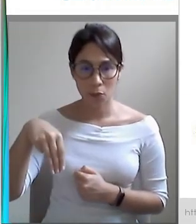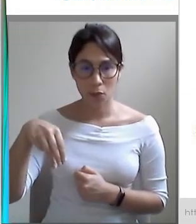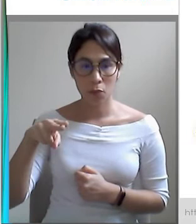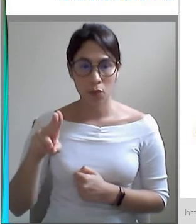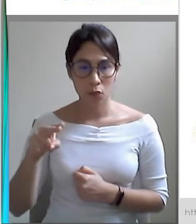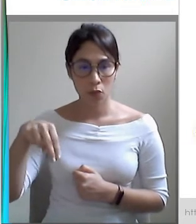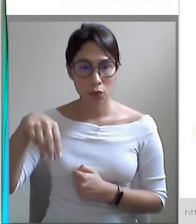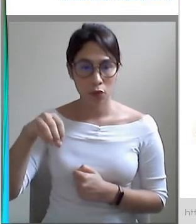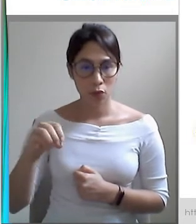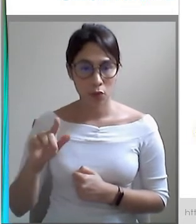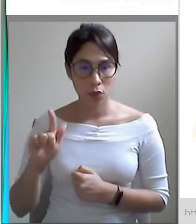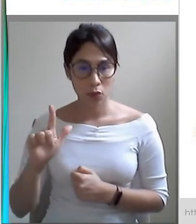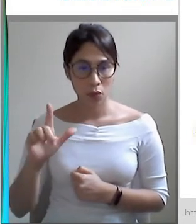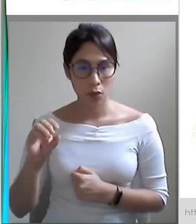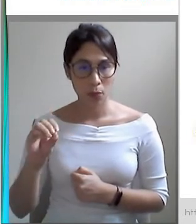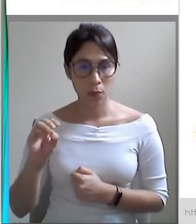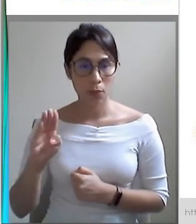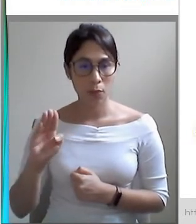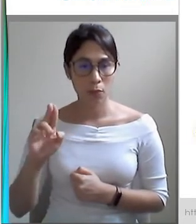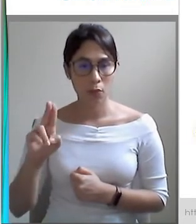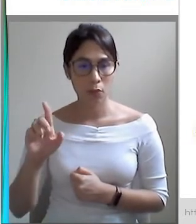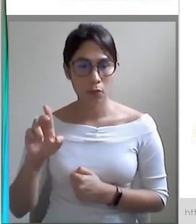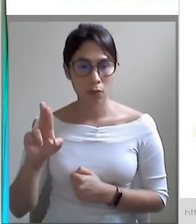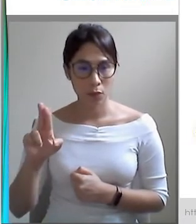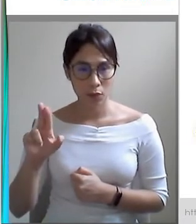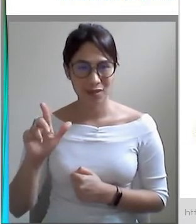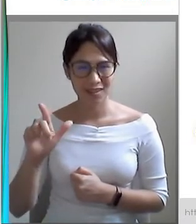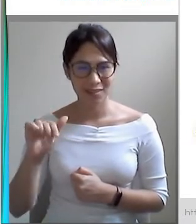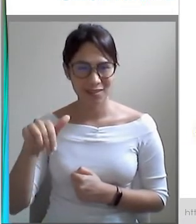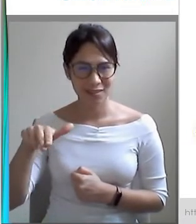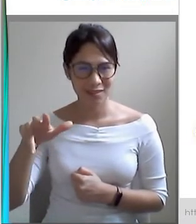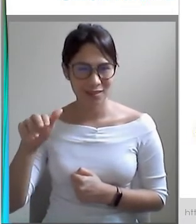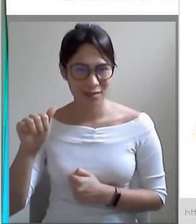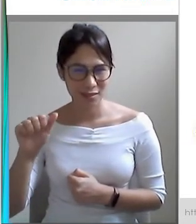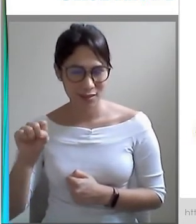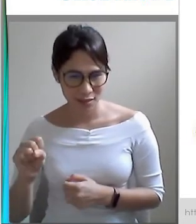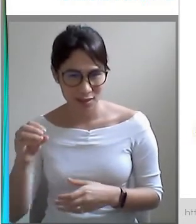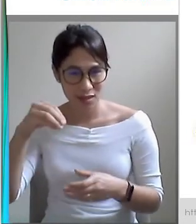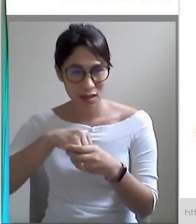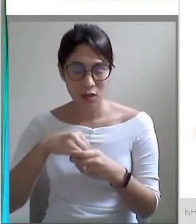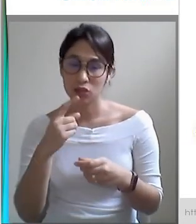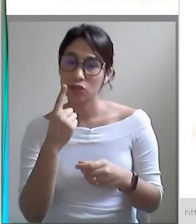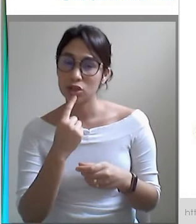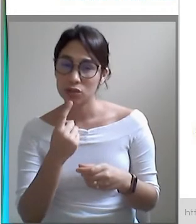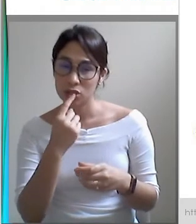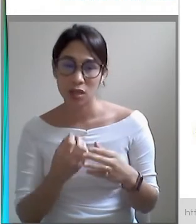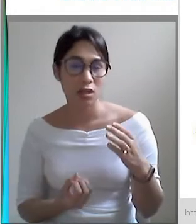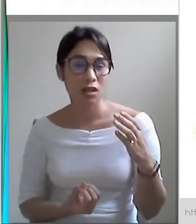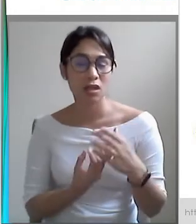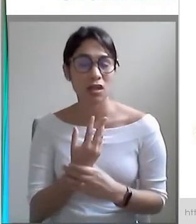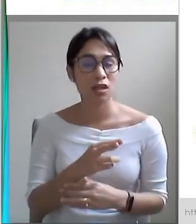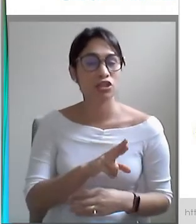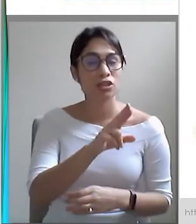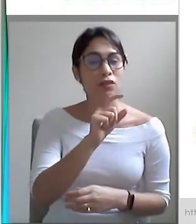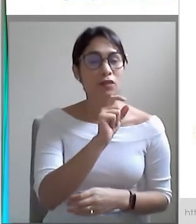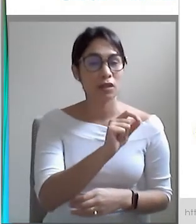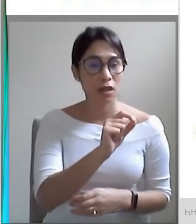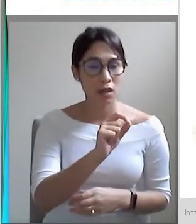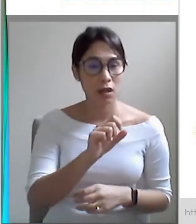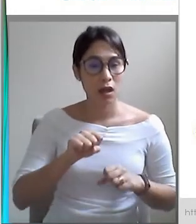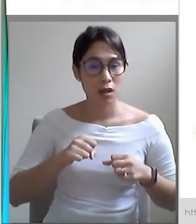As imunoglobulinas presentes no sangue são produzidos por linfócito B e